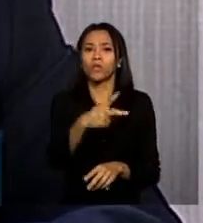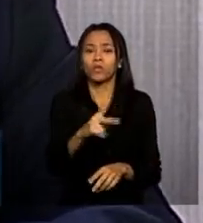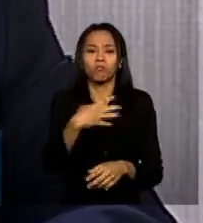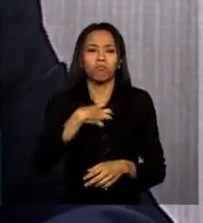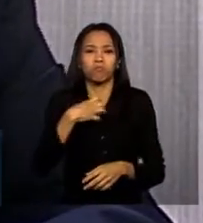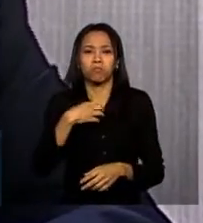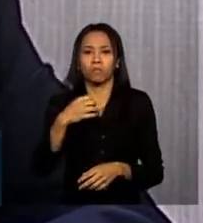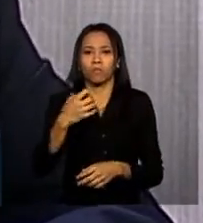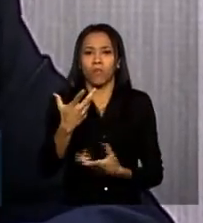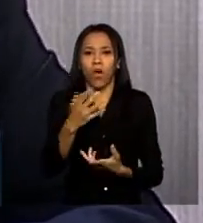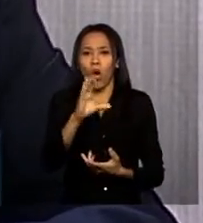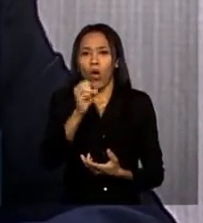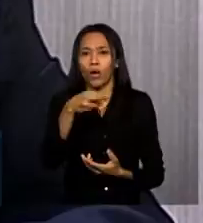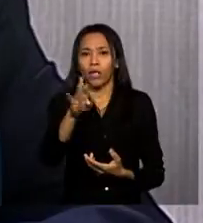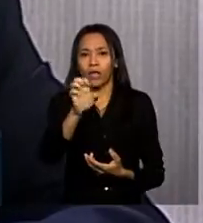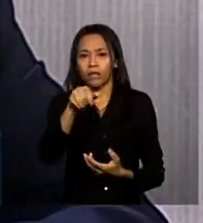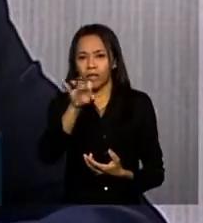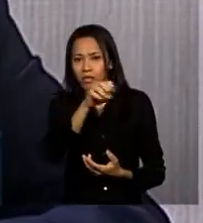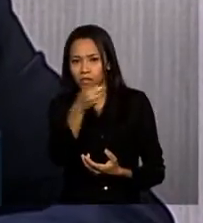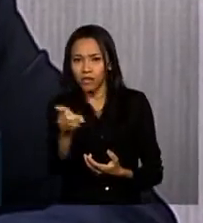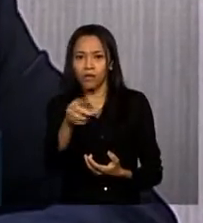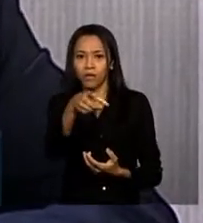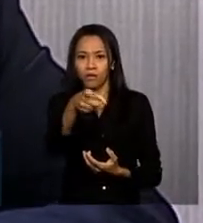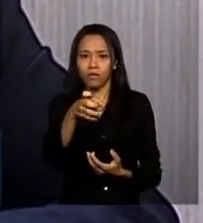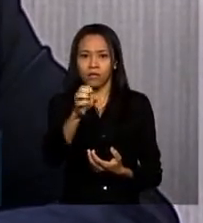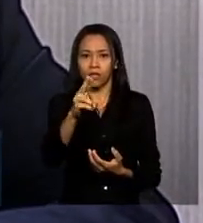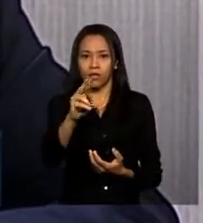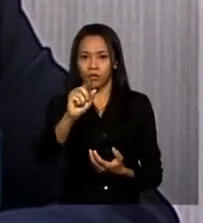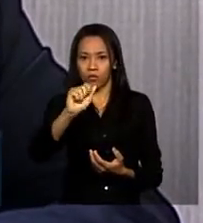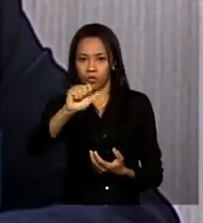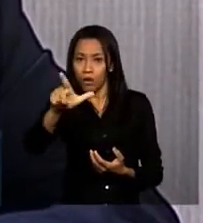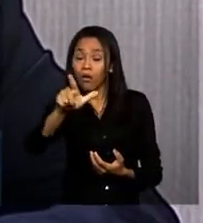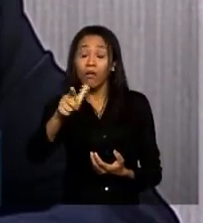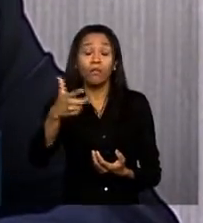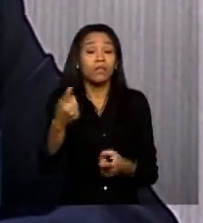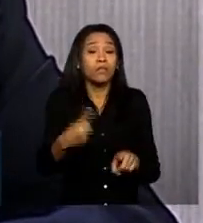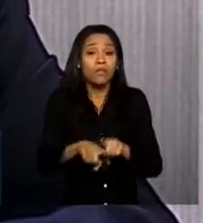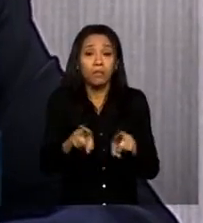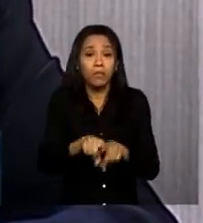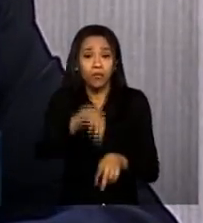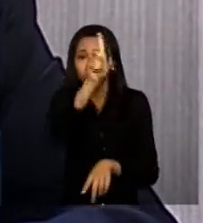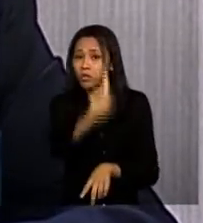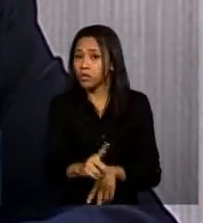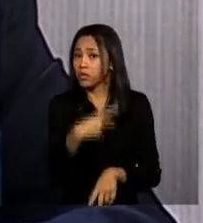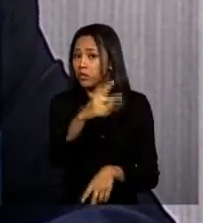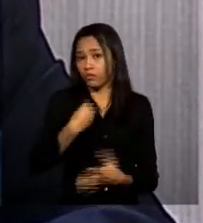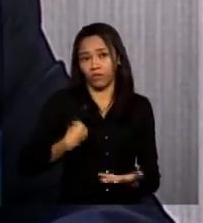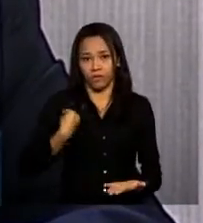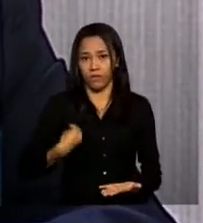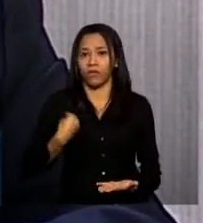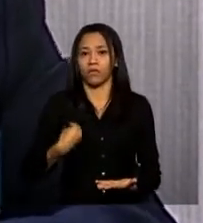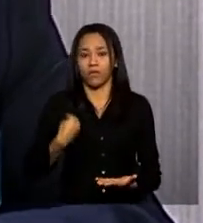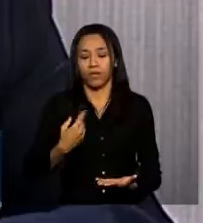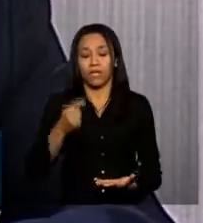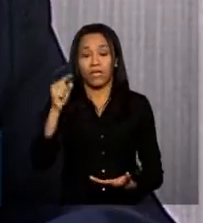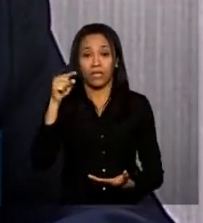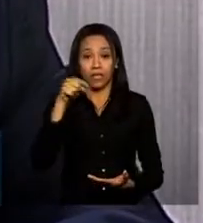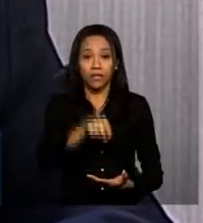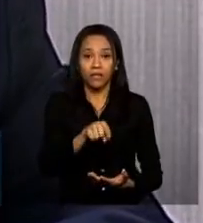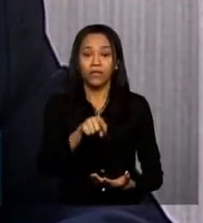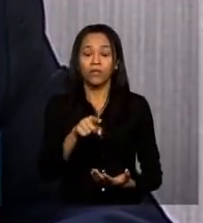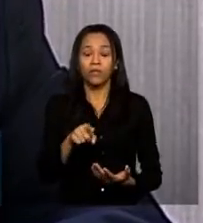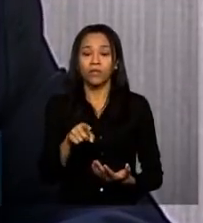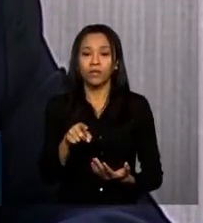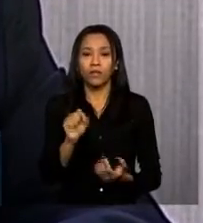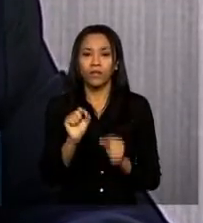de um direito sagrado, que é o direito à vida. Esse, portanto, é um ato que guarda essa